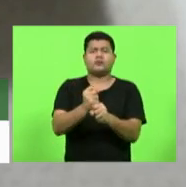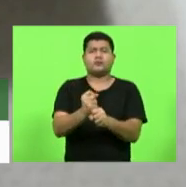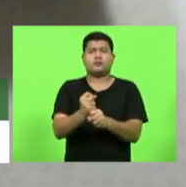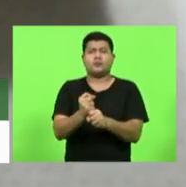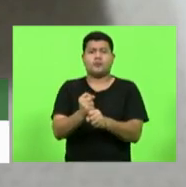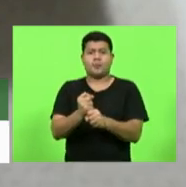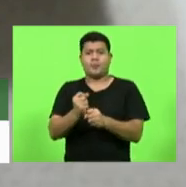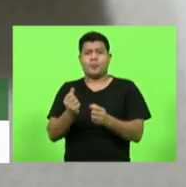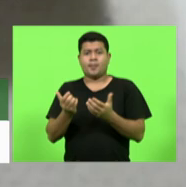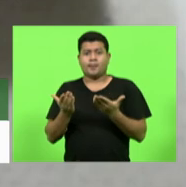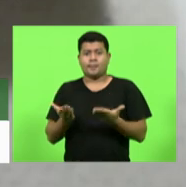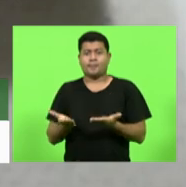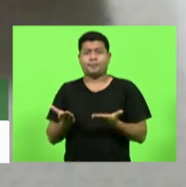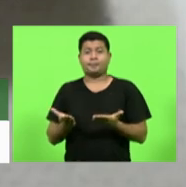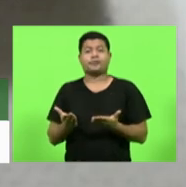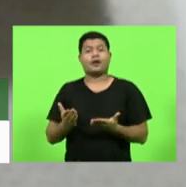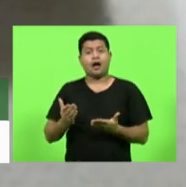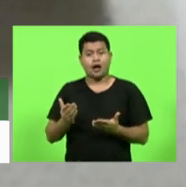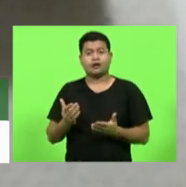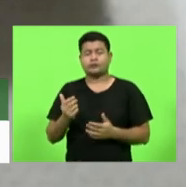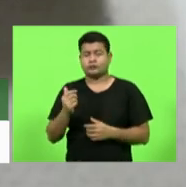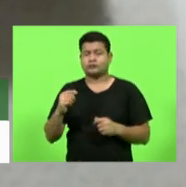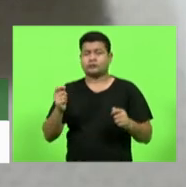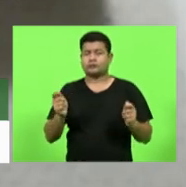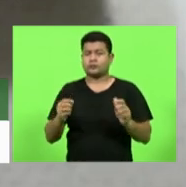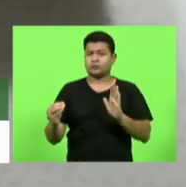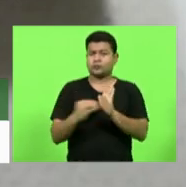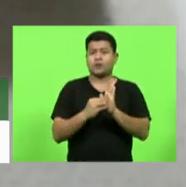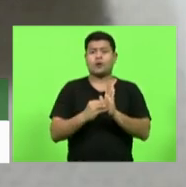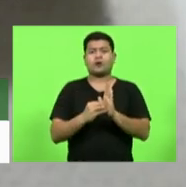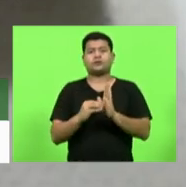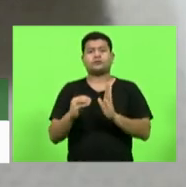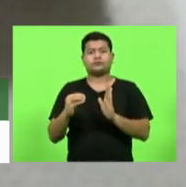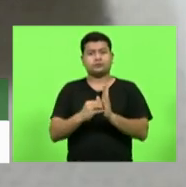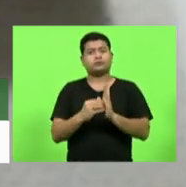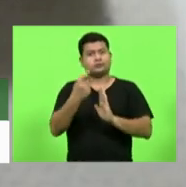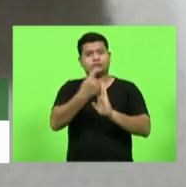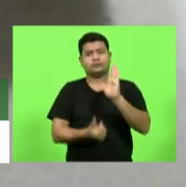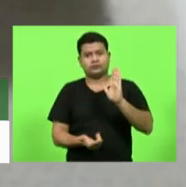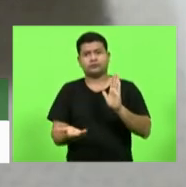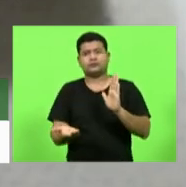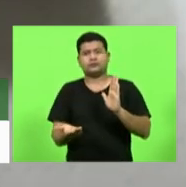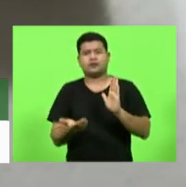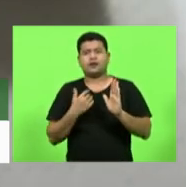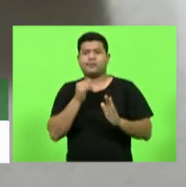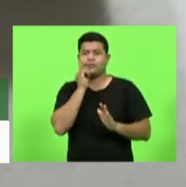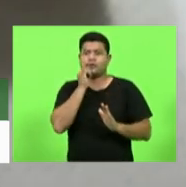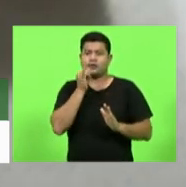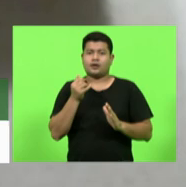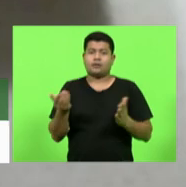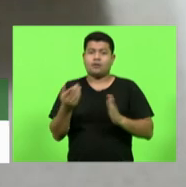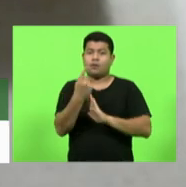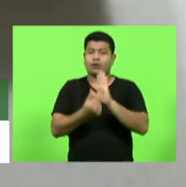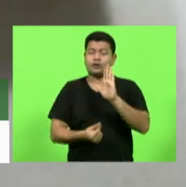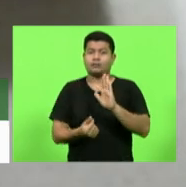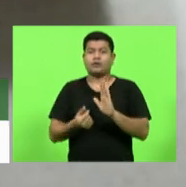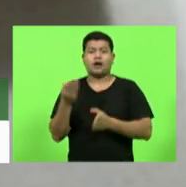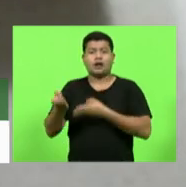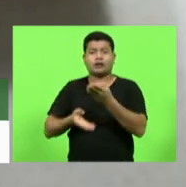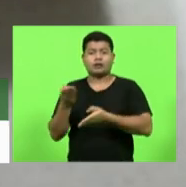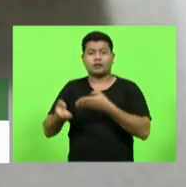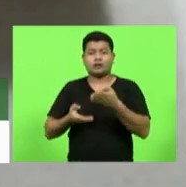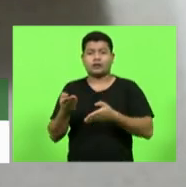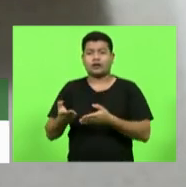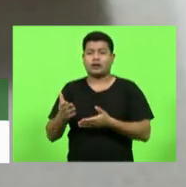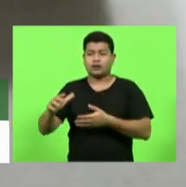esses objetivos e aí colocarmos isso dentro do orçamento. Por exemplo, o nosso orçamento hoje ele atende a nossa demanda de